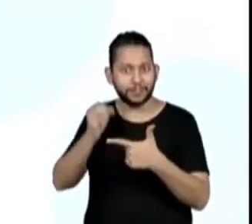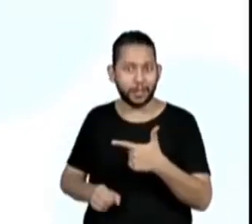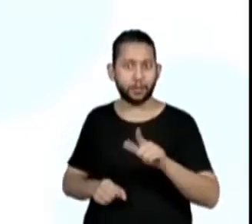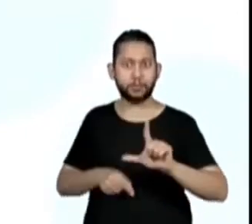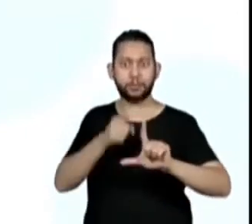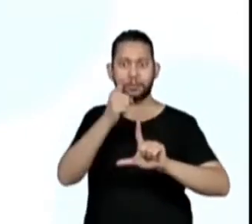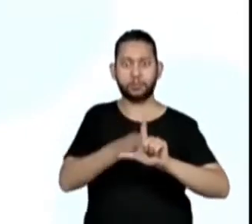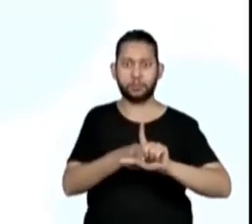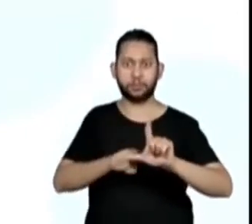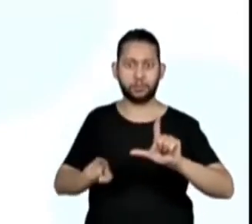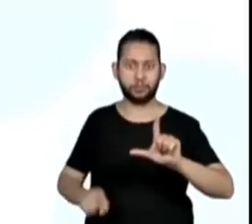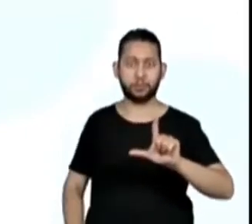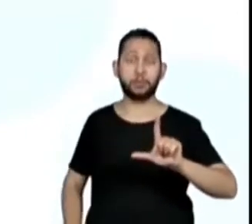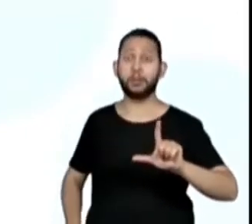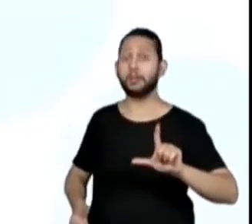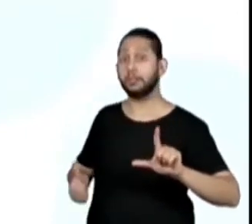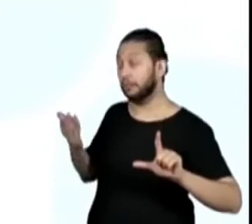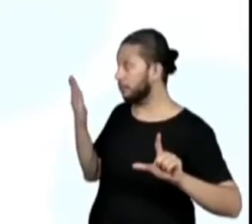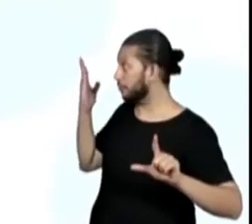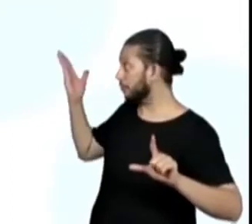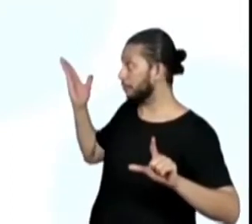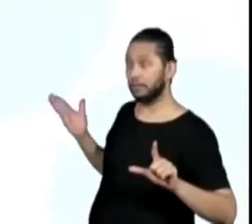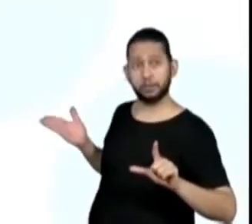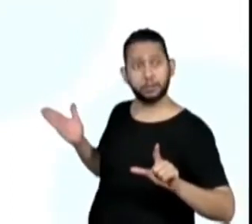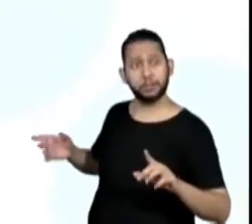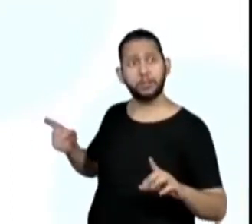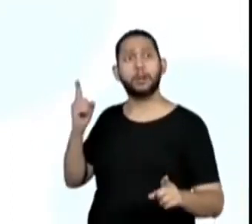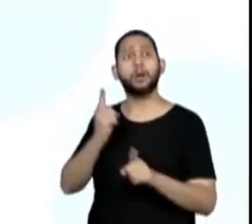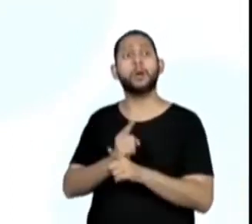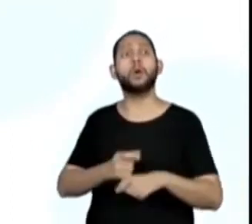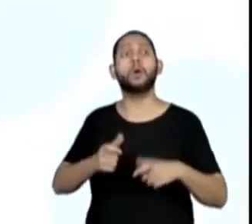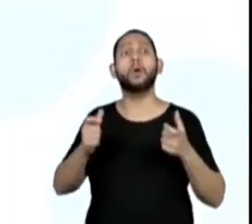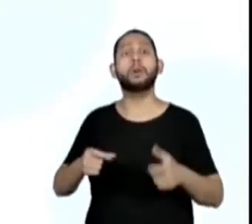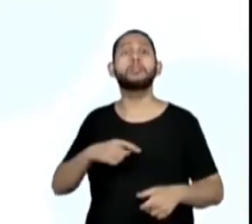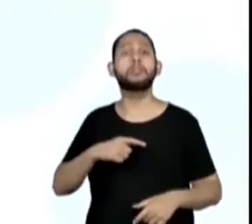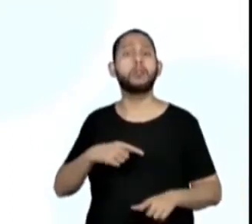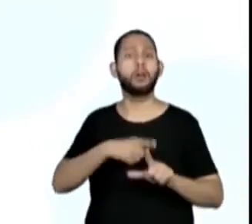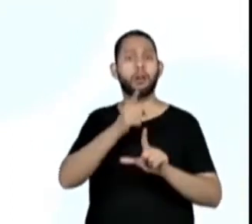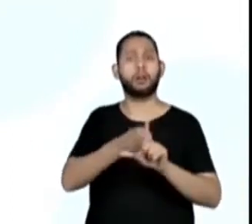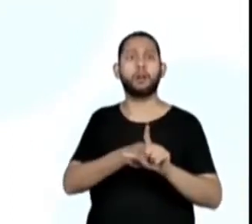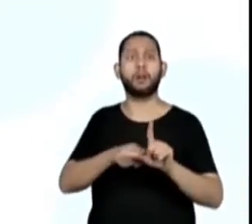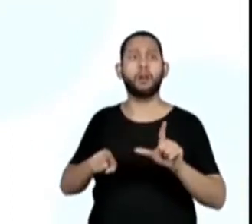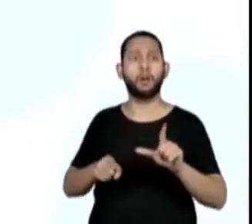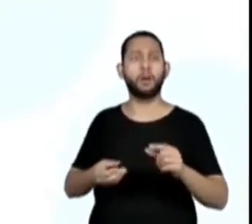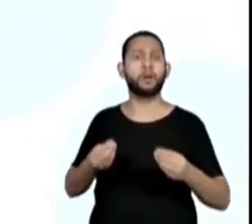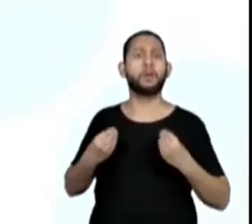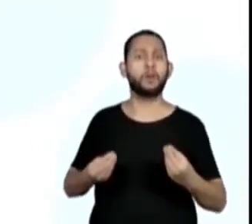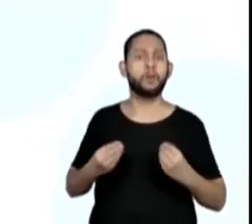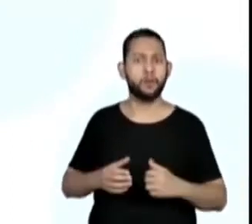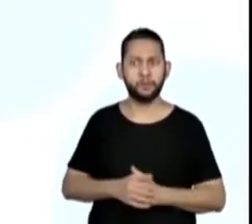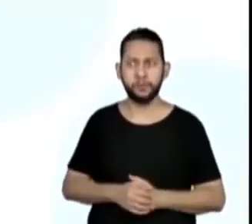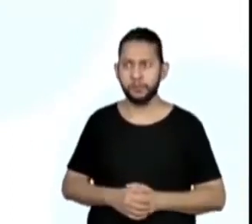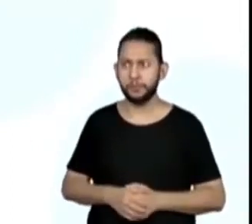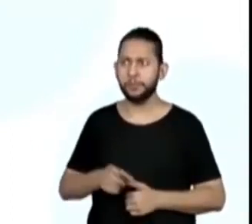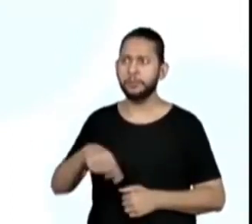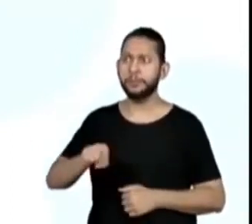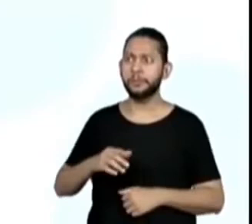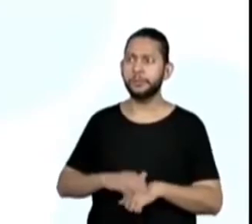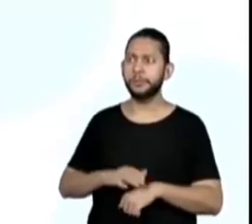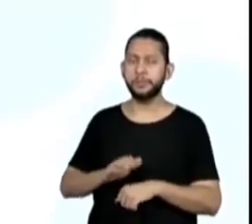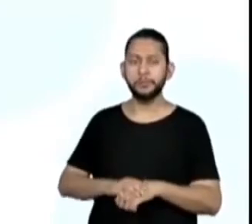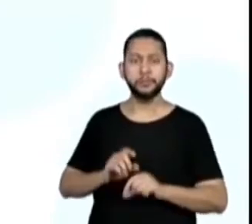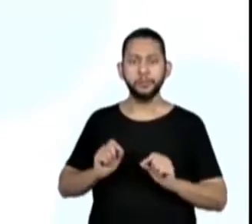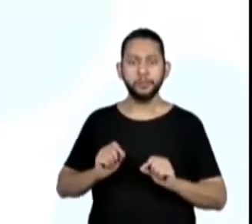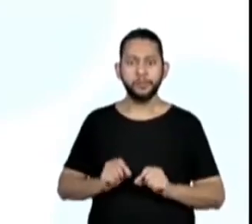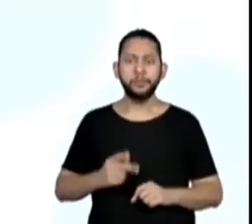dobraduras, identifique os ângulos retos nos polígonos abaixo. Então, como que vocês vão fazer, turma?